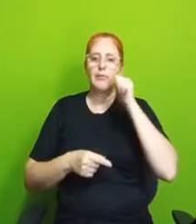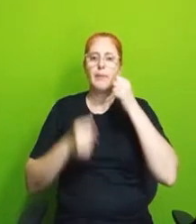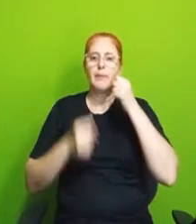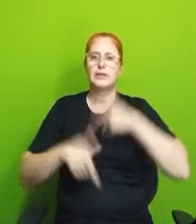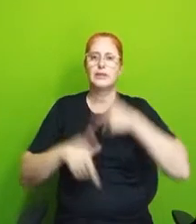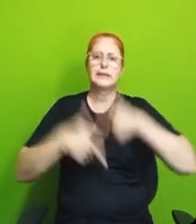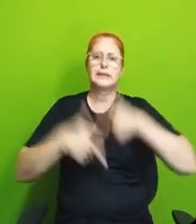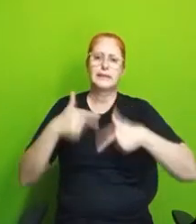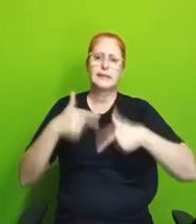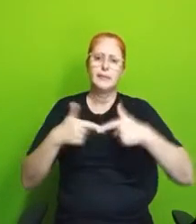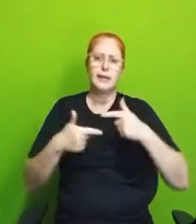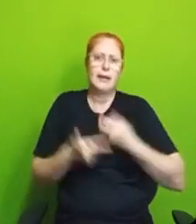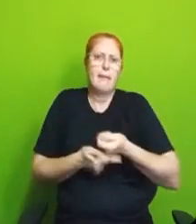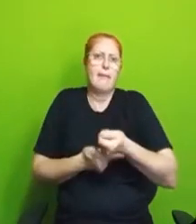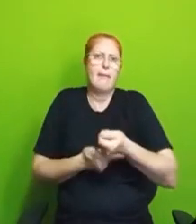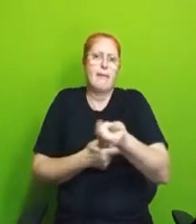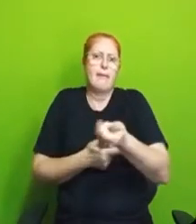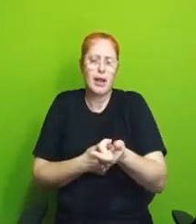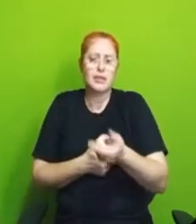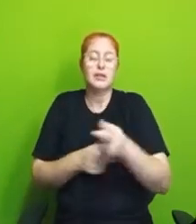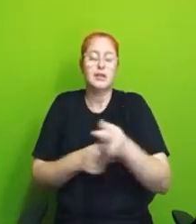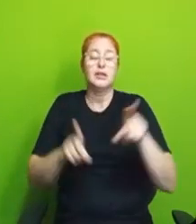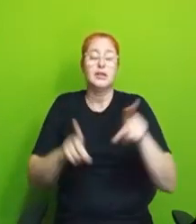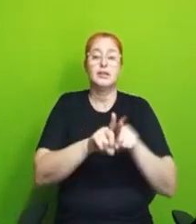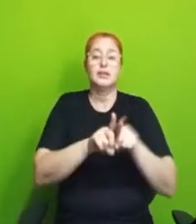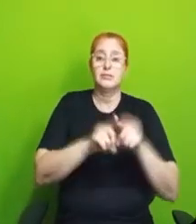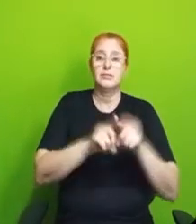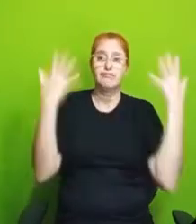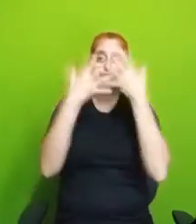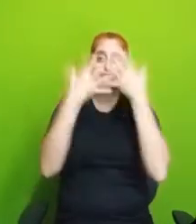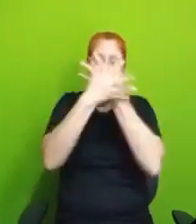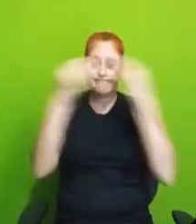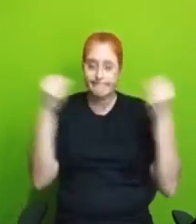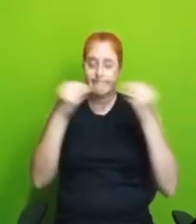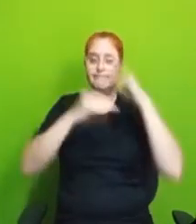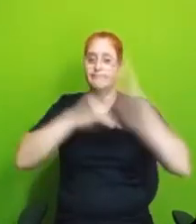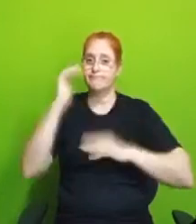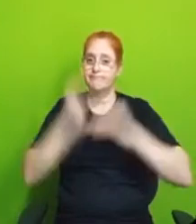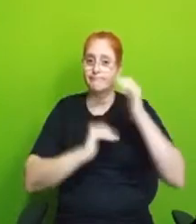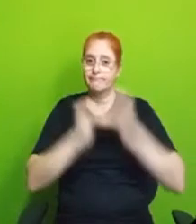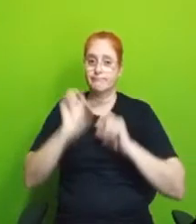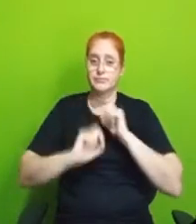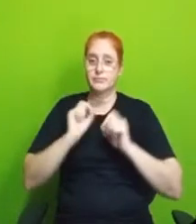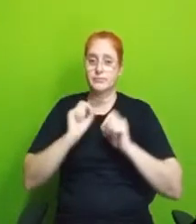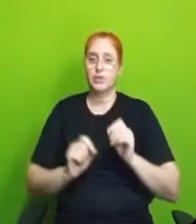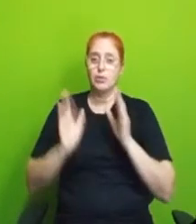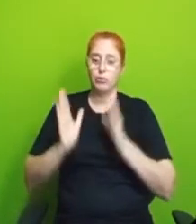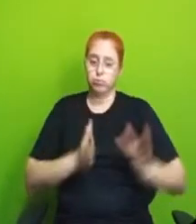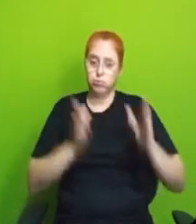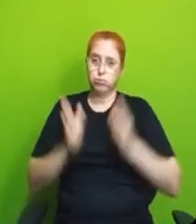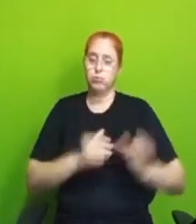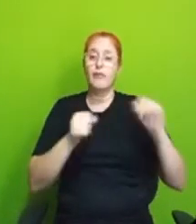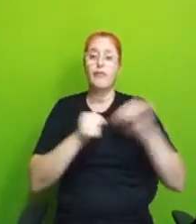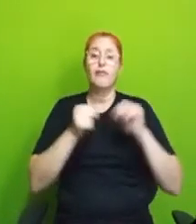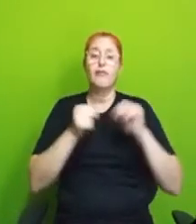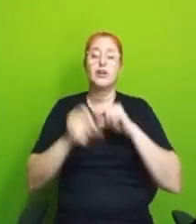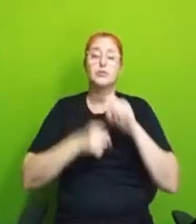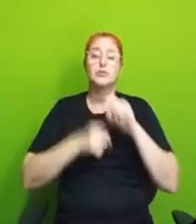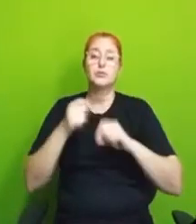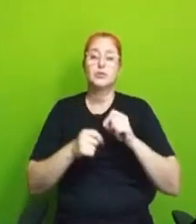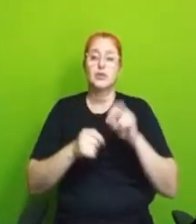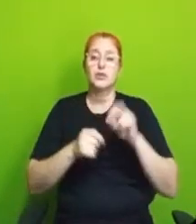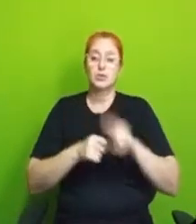serviço, né? E ao mesmo tempo invisibilizando que na prática o cotidiano do serviço se fazia usando esse tempo. Então isso já era